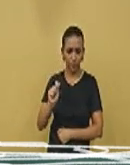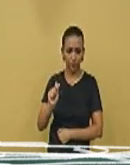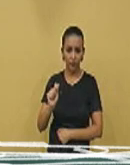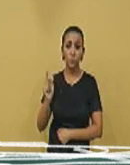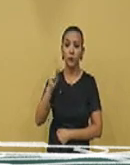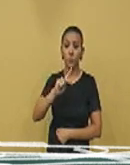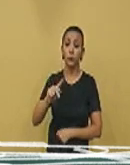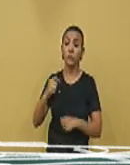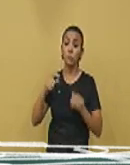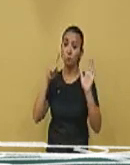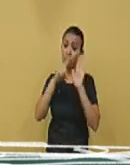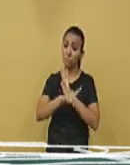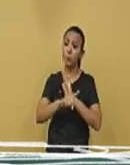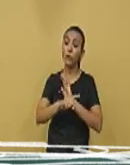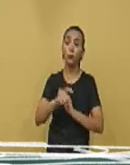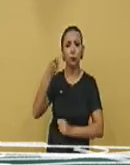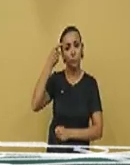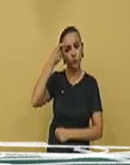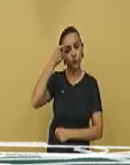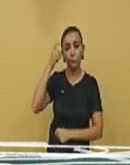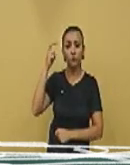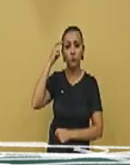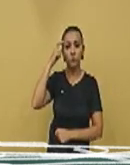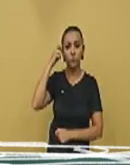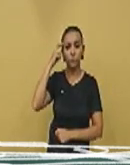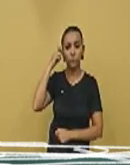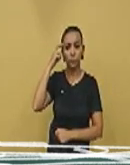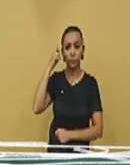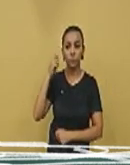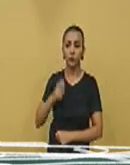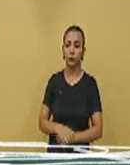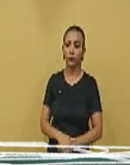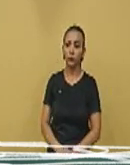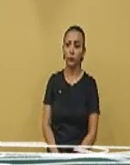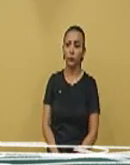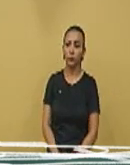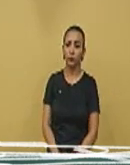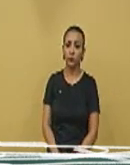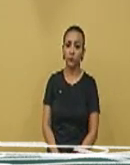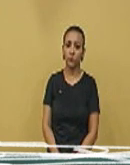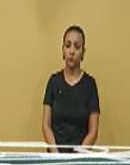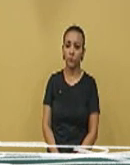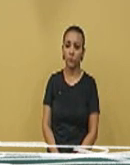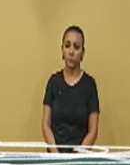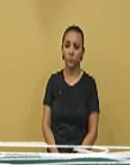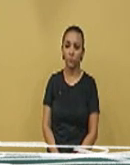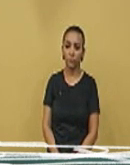Etienne, que ainda não respondeu.